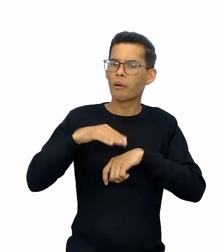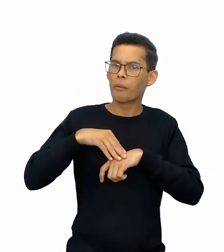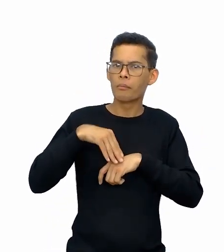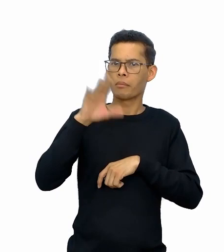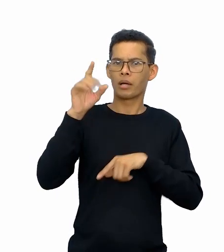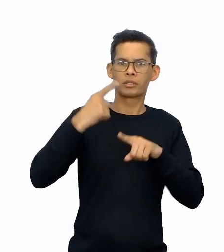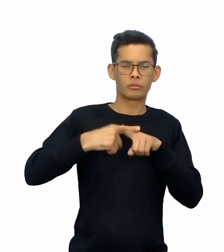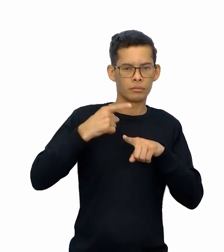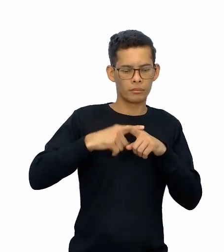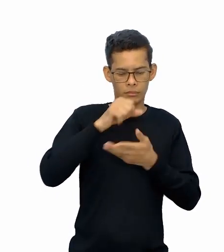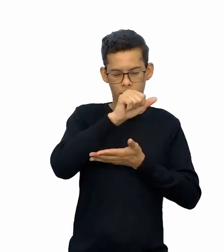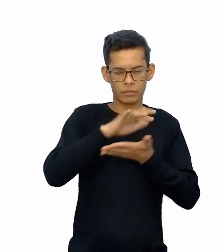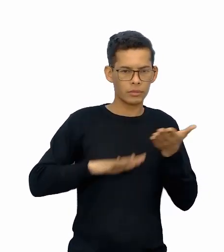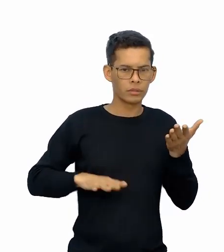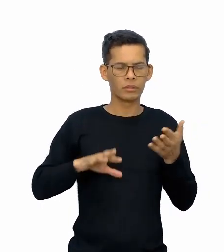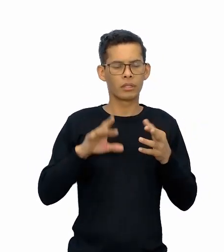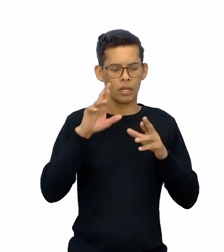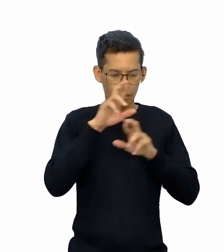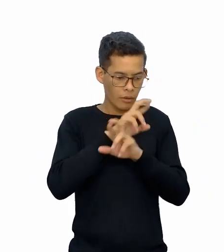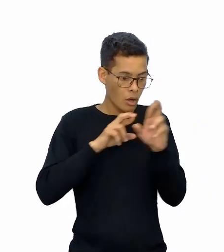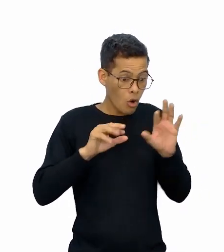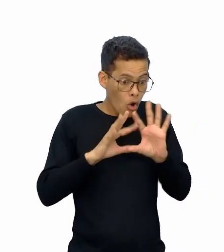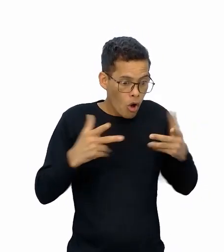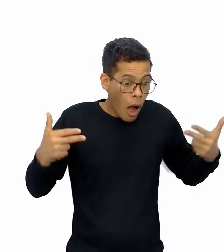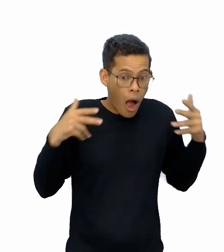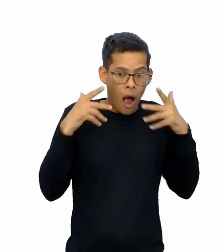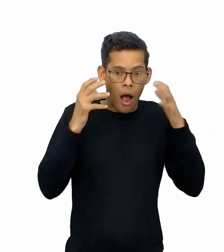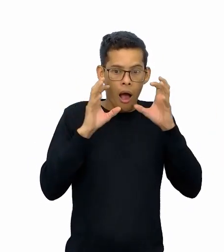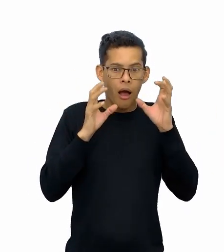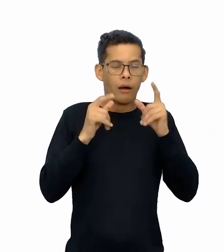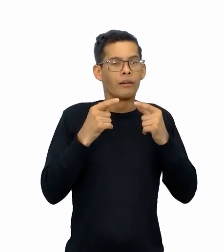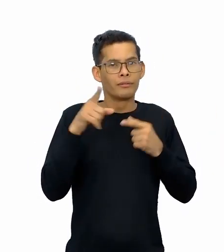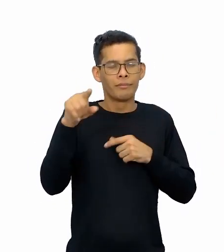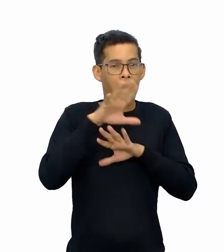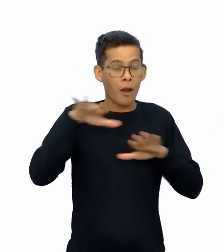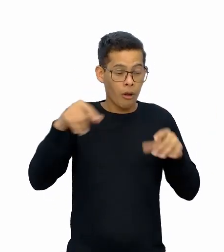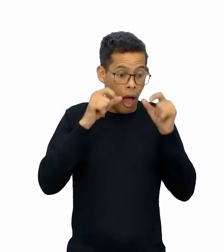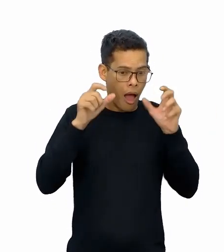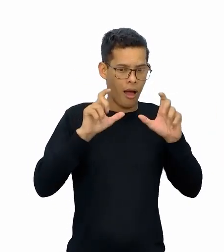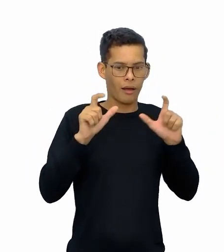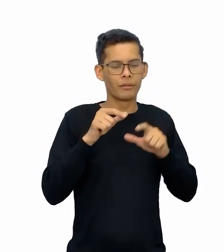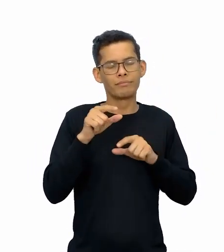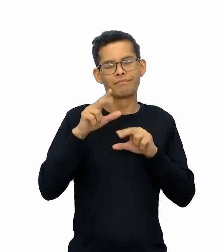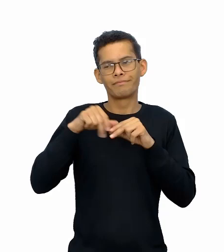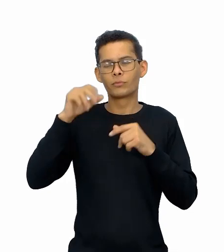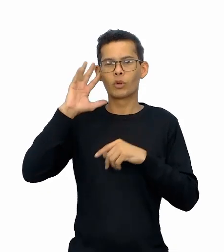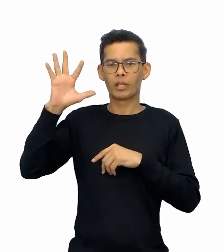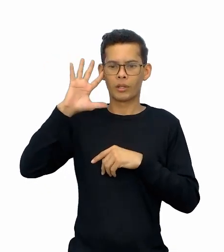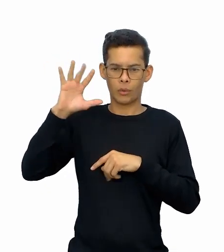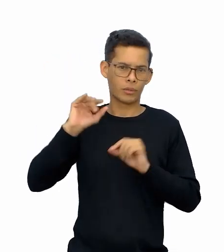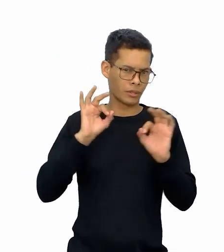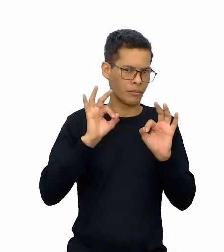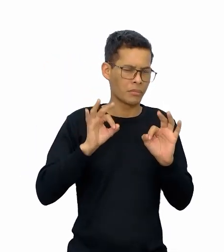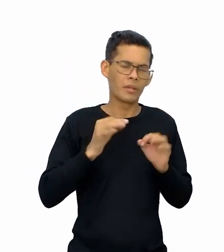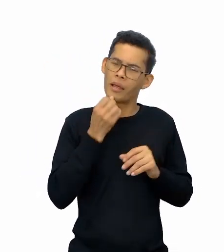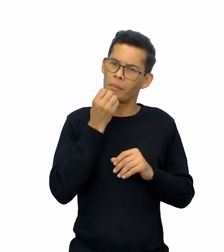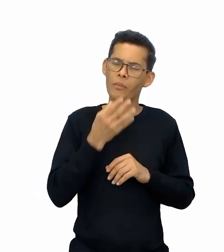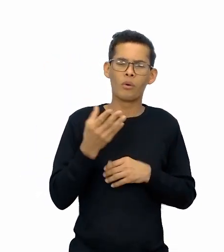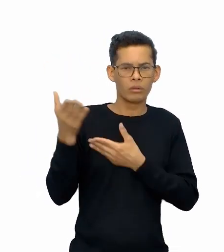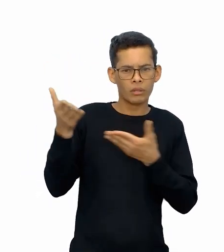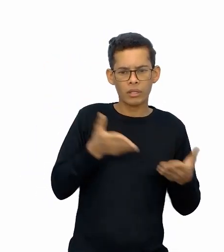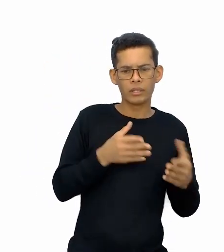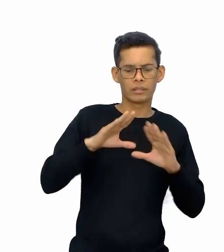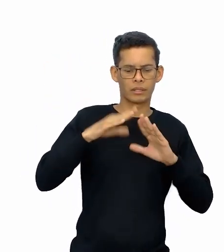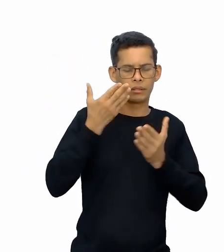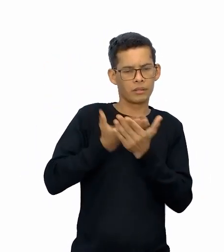atividade voltada para a observação de algum fenômeno que esteja estudando na teoria. Não há problema algum em a gente trazer para a escola esses